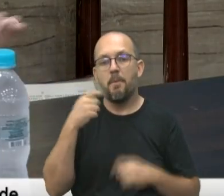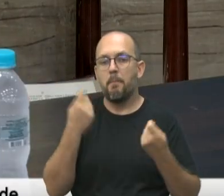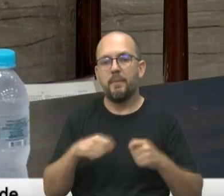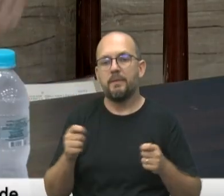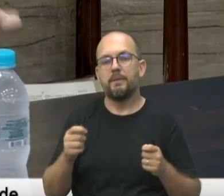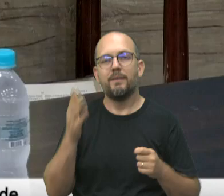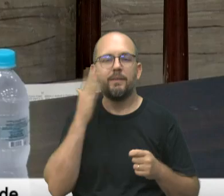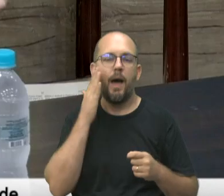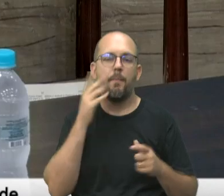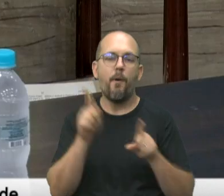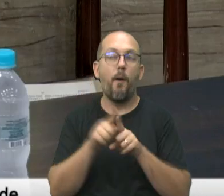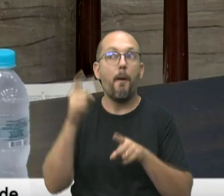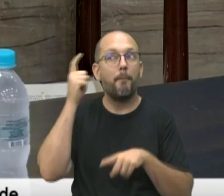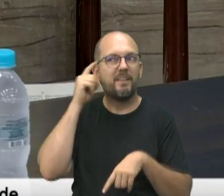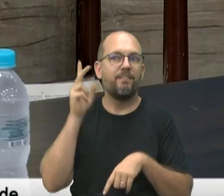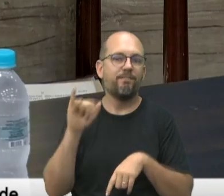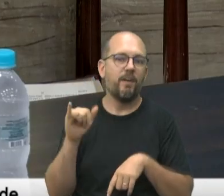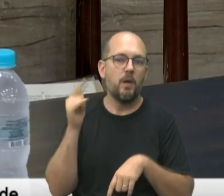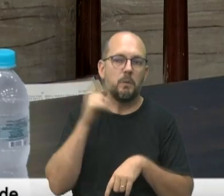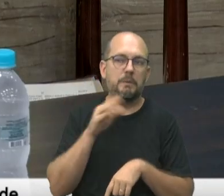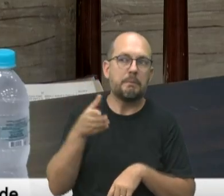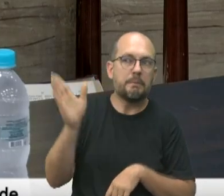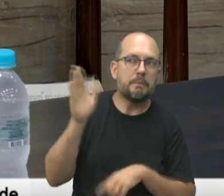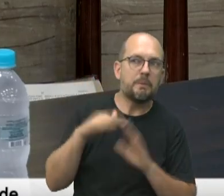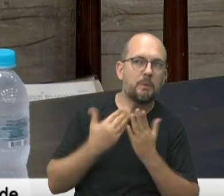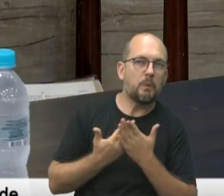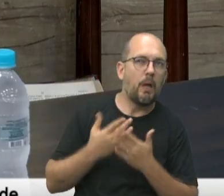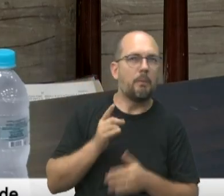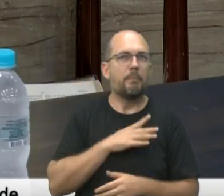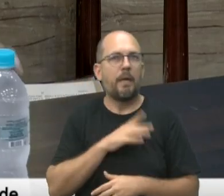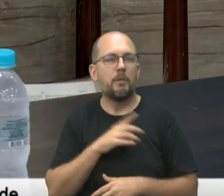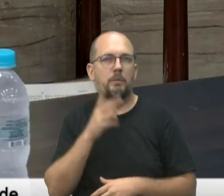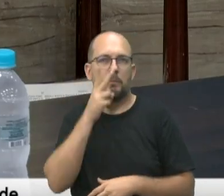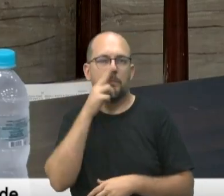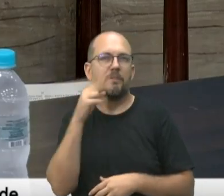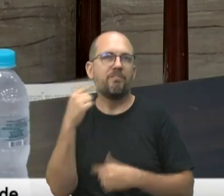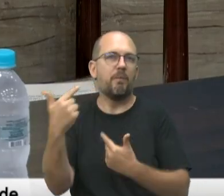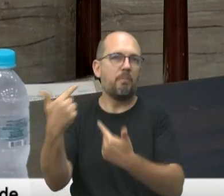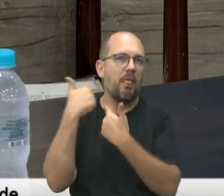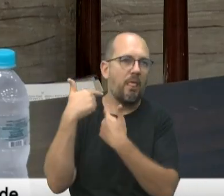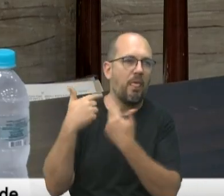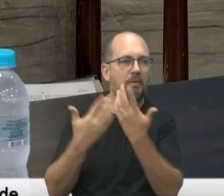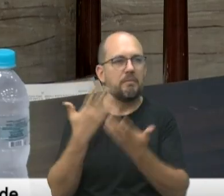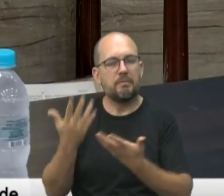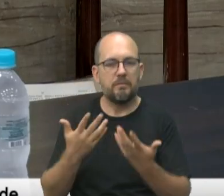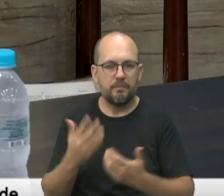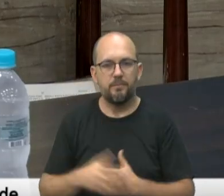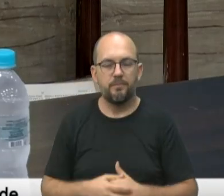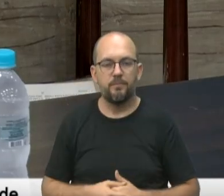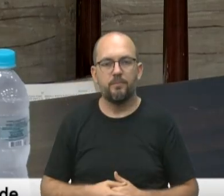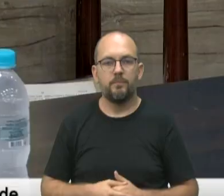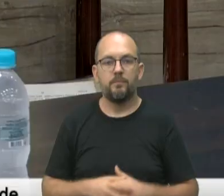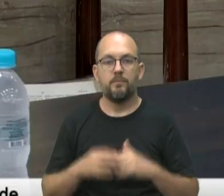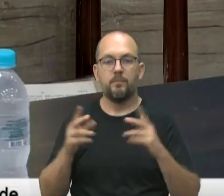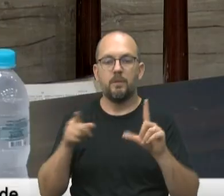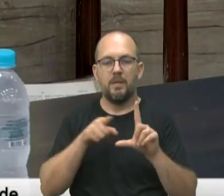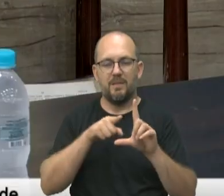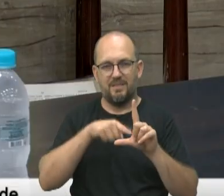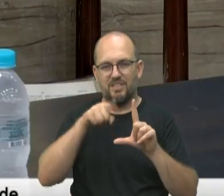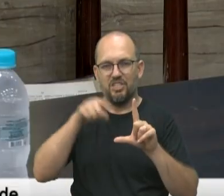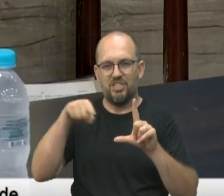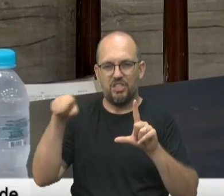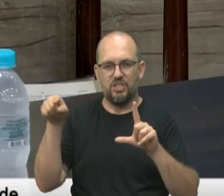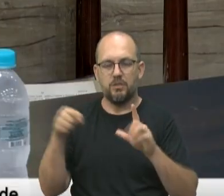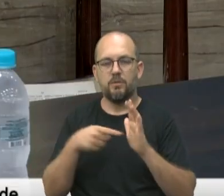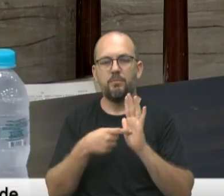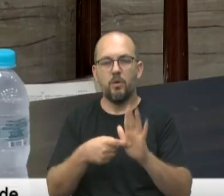sabe, pensar se vai conseguir ir para a aula no dia seguinte com medo de ser desrespeitado. Como a gente tem uma estatística aí de que